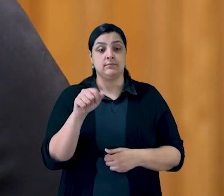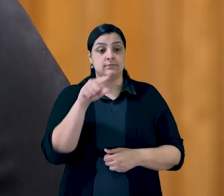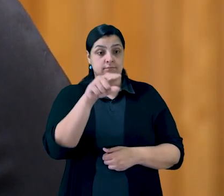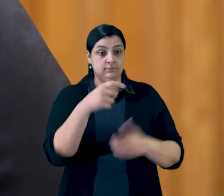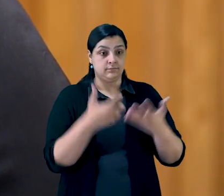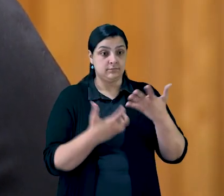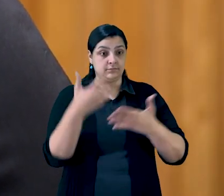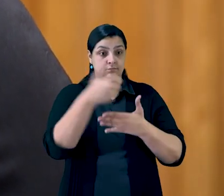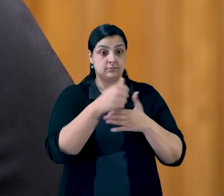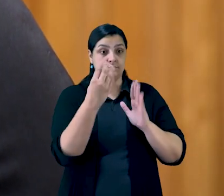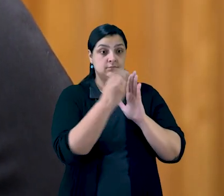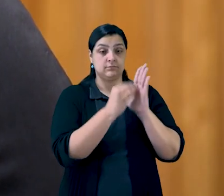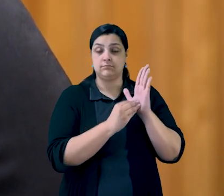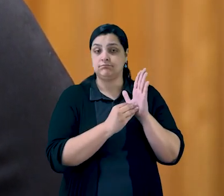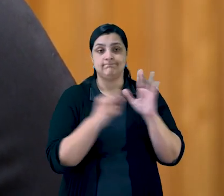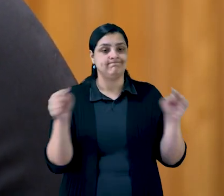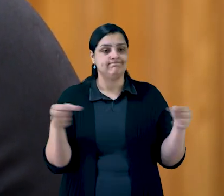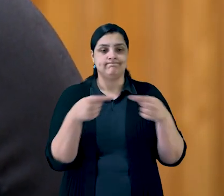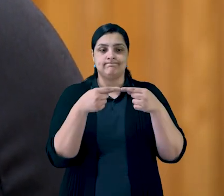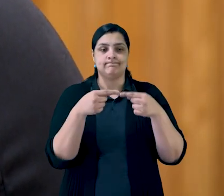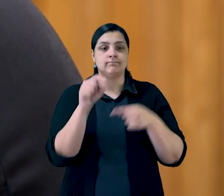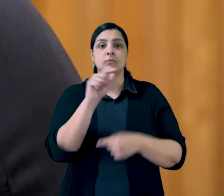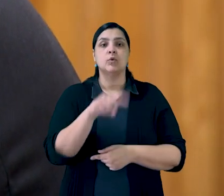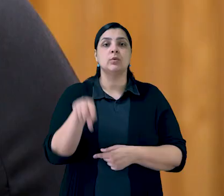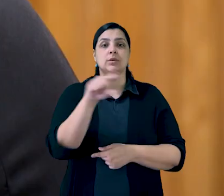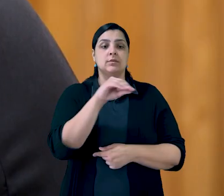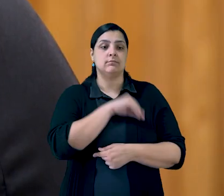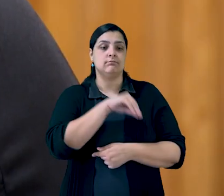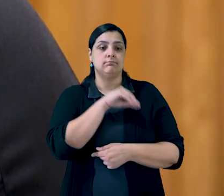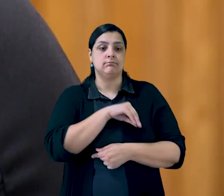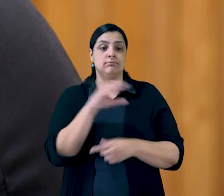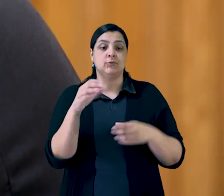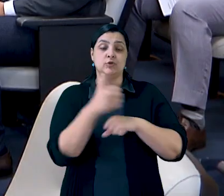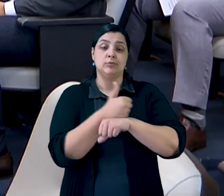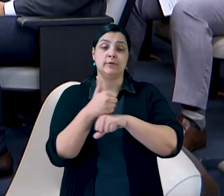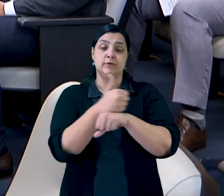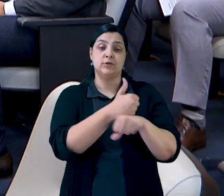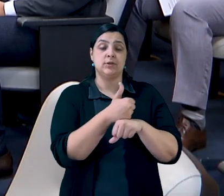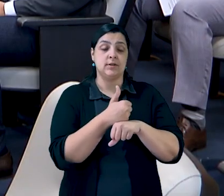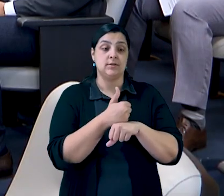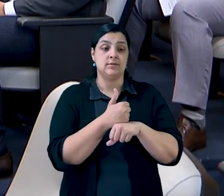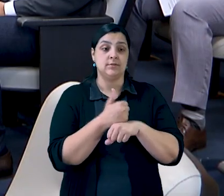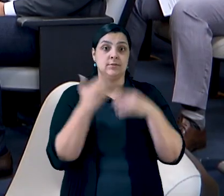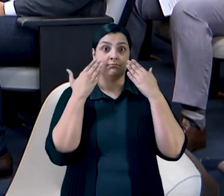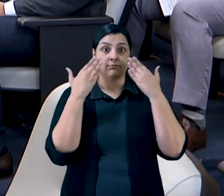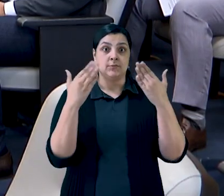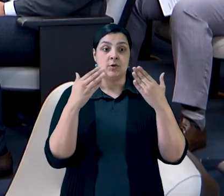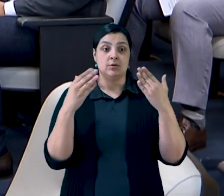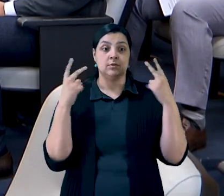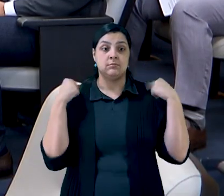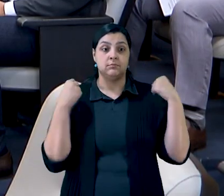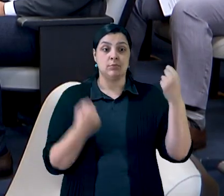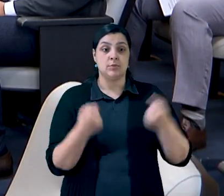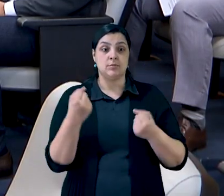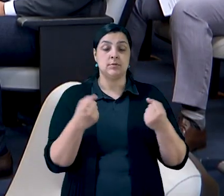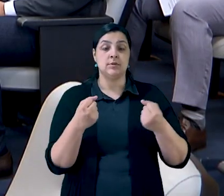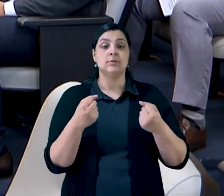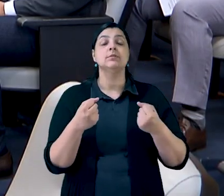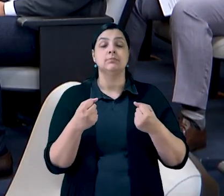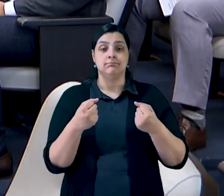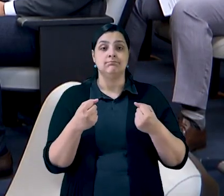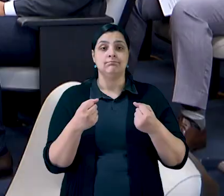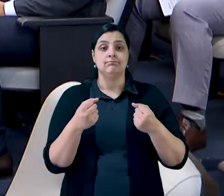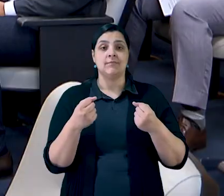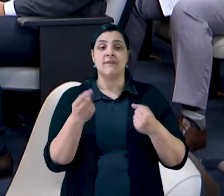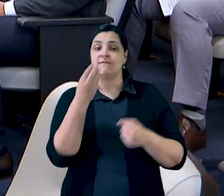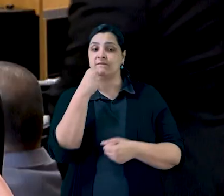diz que a aplicação da súmula não atende aos anseios remuneratórios da categoria e expõe motoristas à